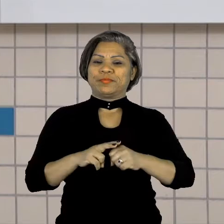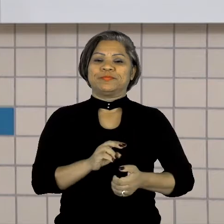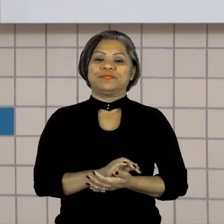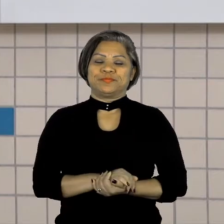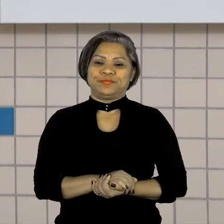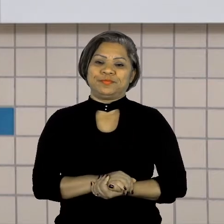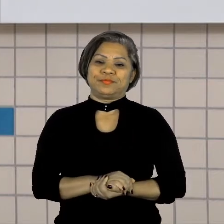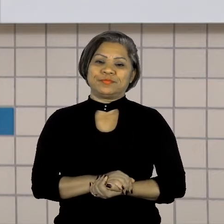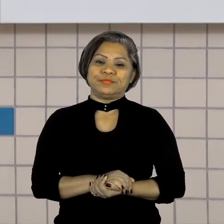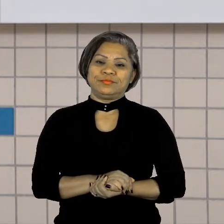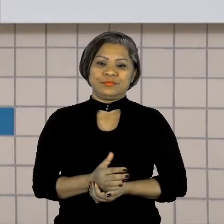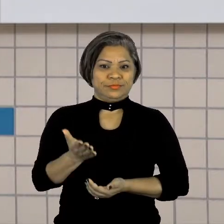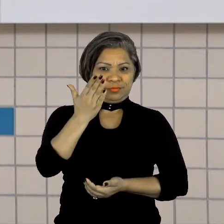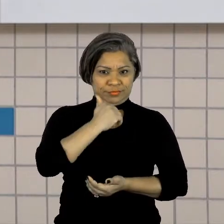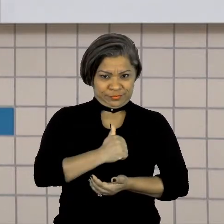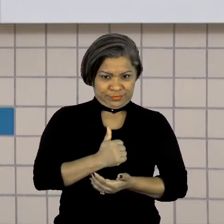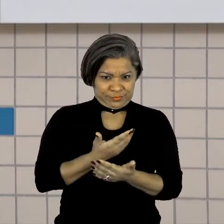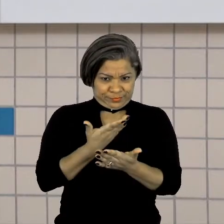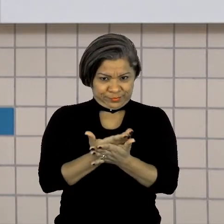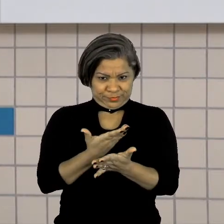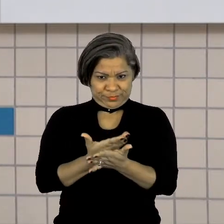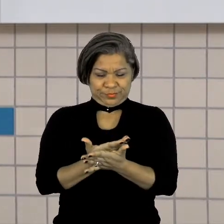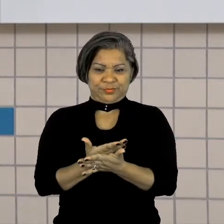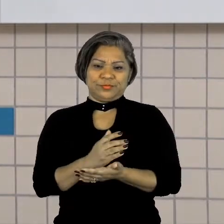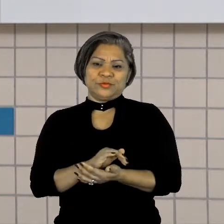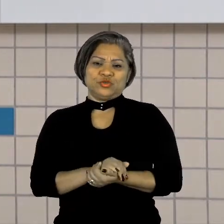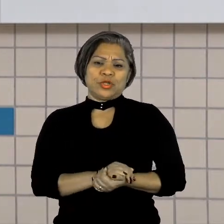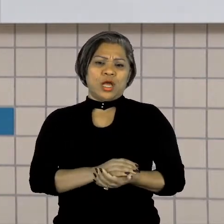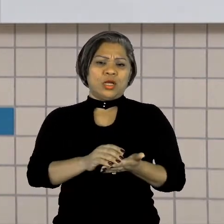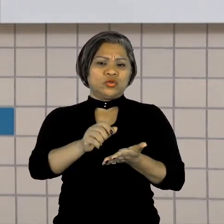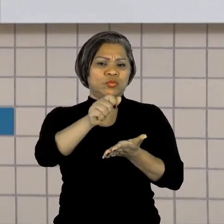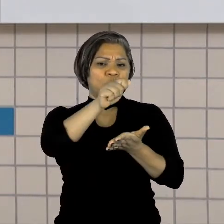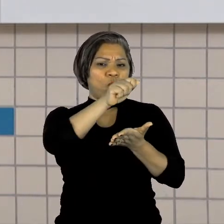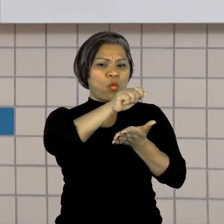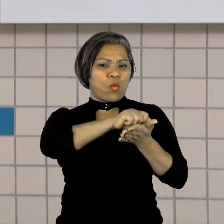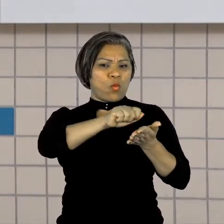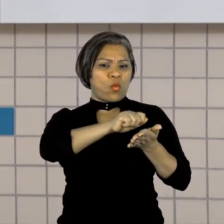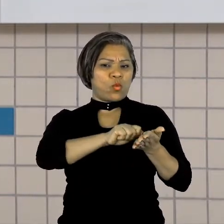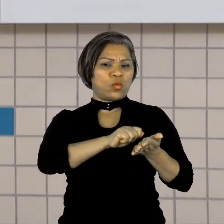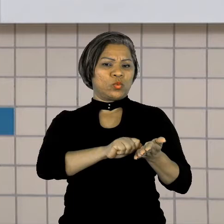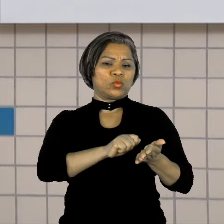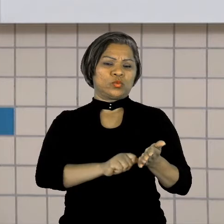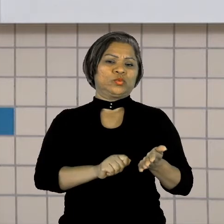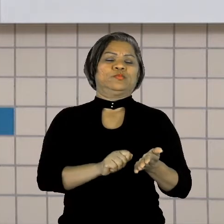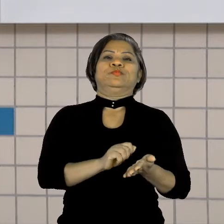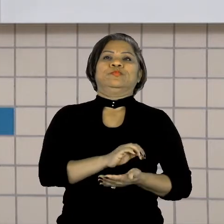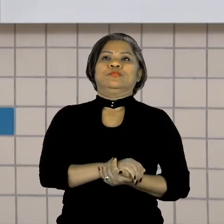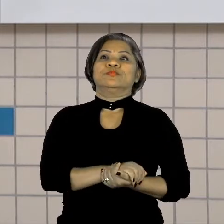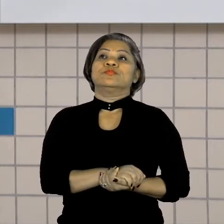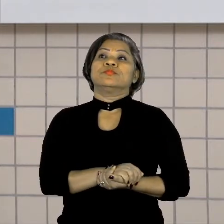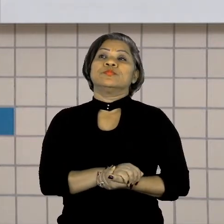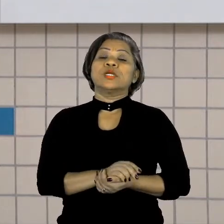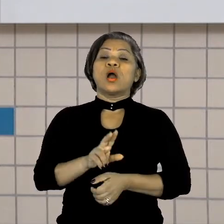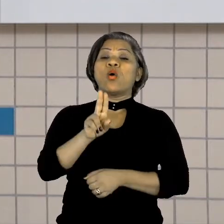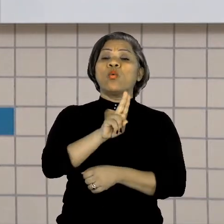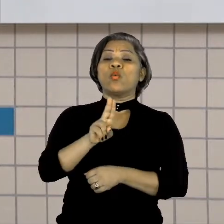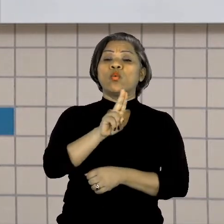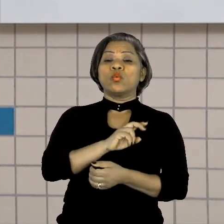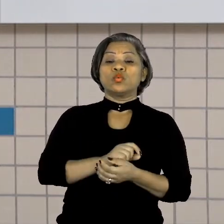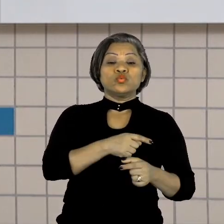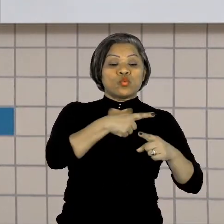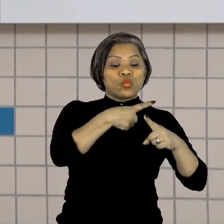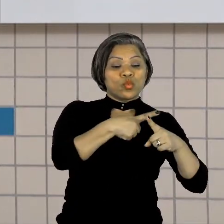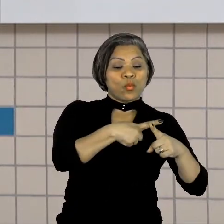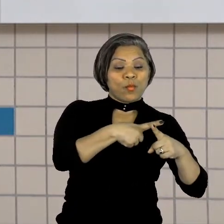sobre ortografia. Vamos aprender a diferença do uso do porquê separado